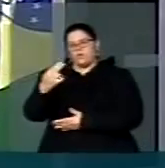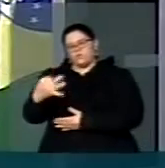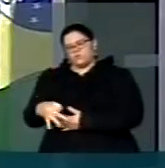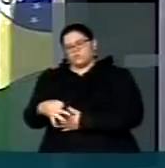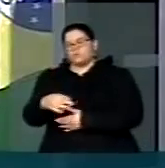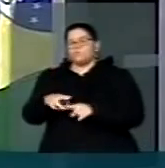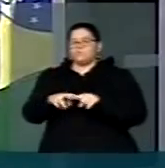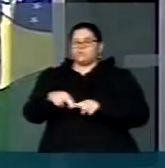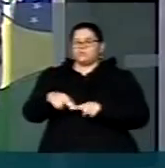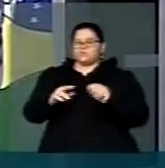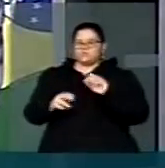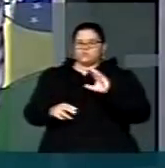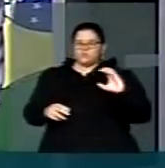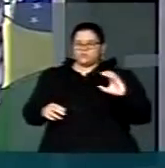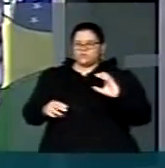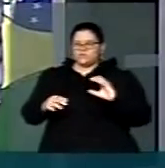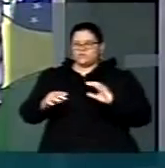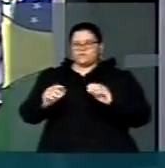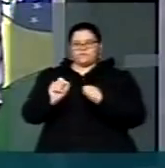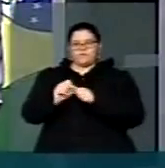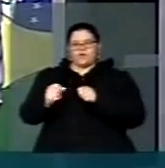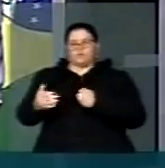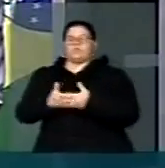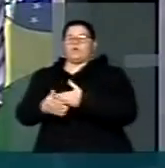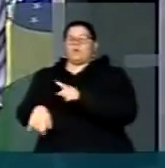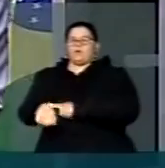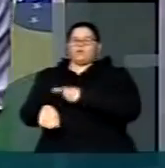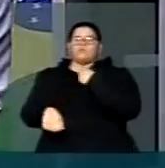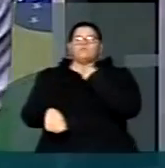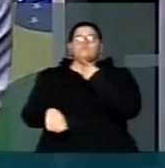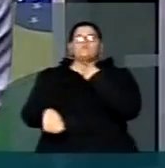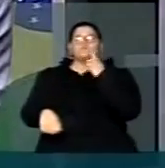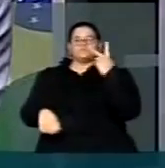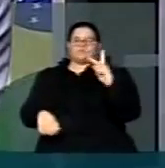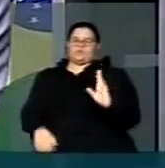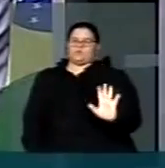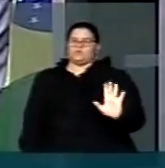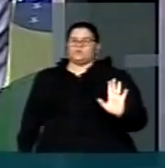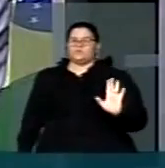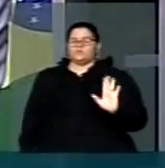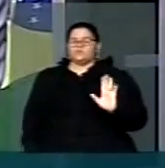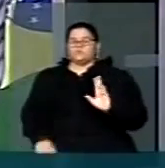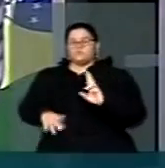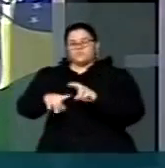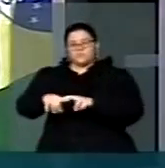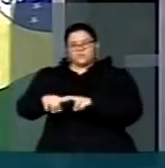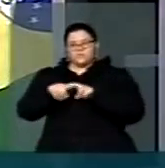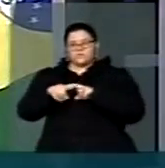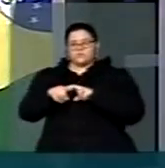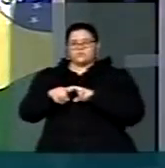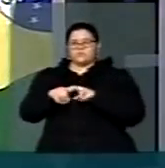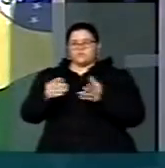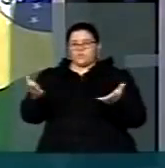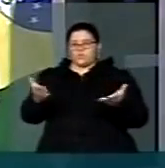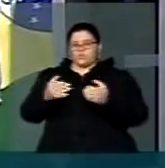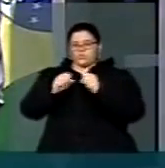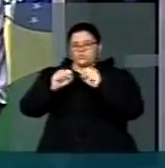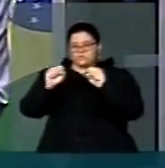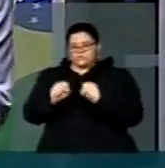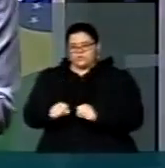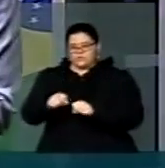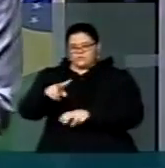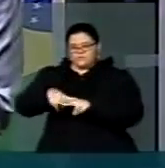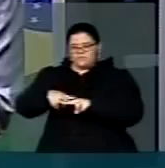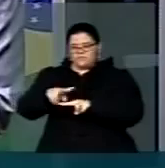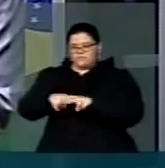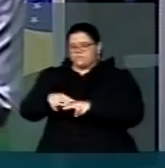impulsivos e imediatistas. O sistema penitenciário brasileiro não tem cumprido sua função social